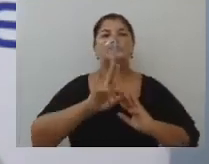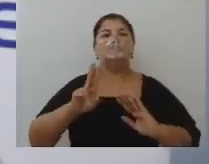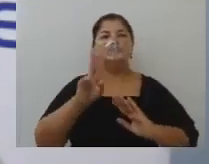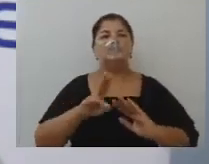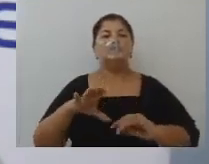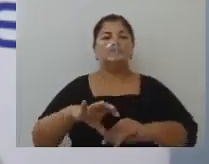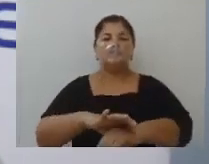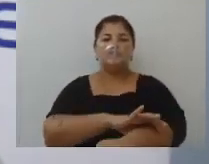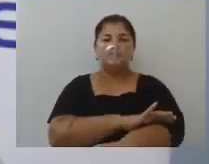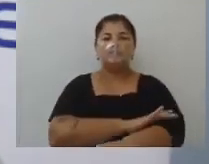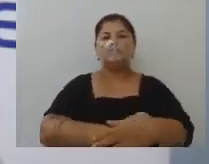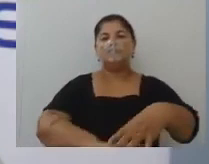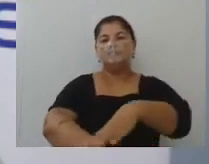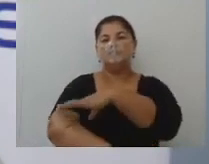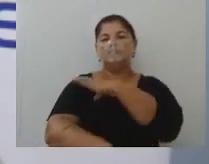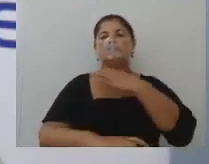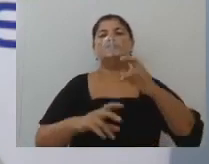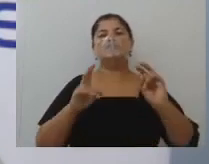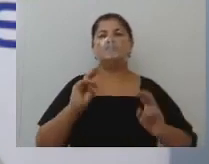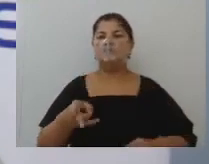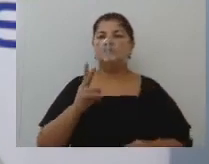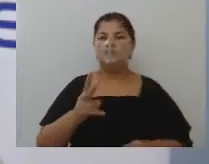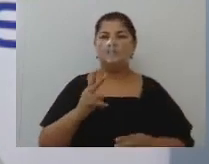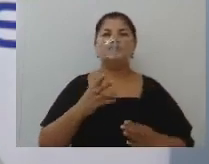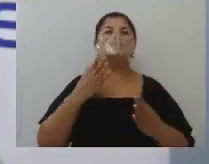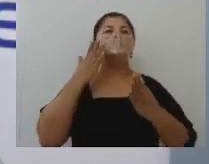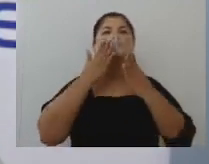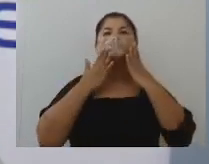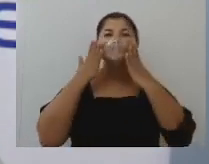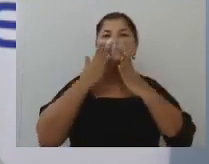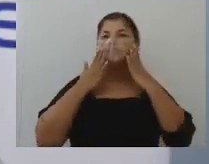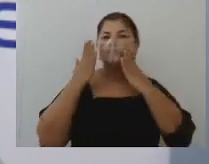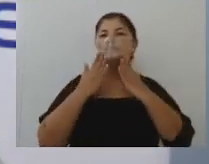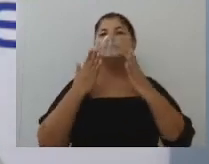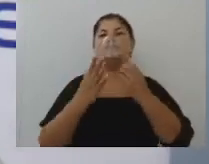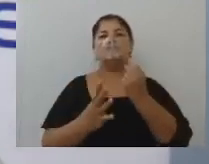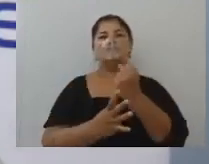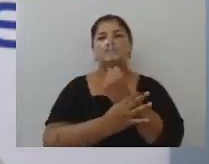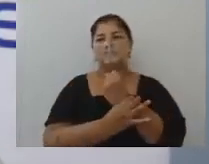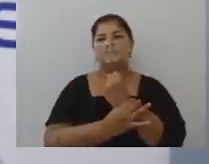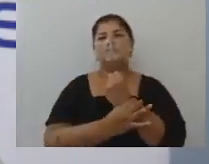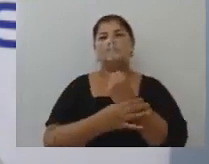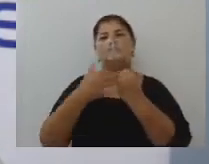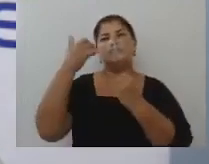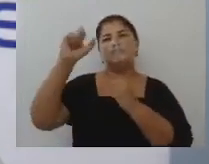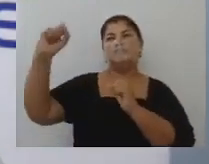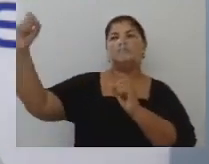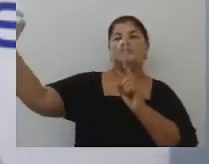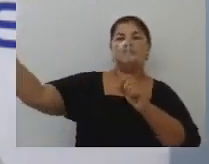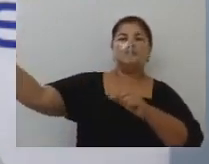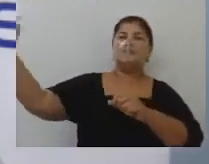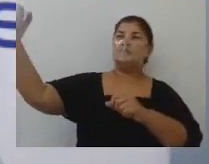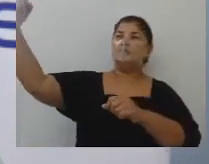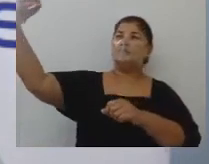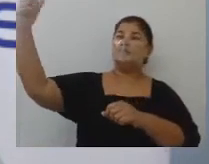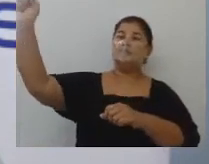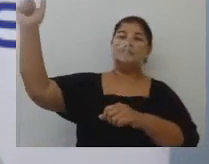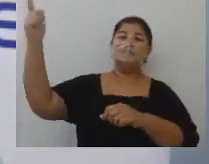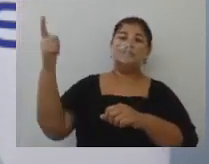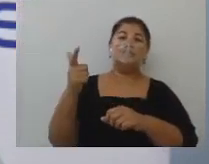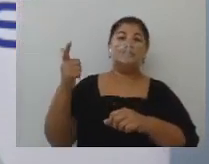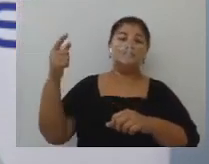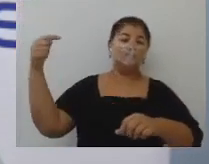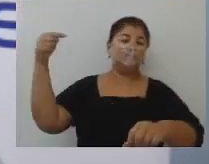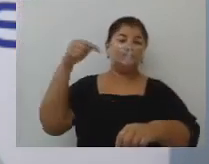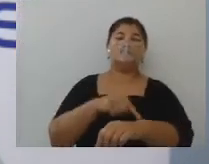sempre que possível, sempre que você for ficar um tempo mais exposto ao sol. E essa é da radiação ultravioleta. Agora vê que